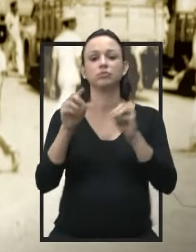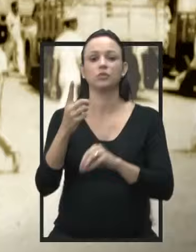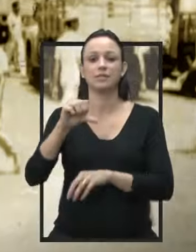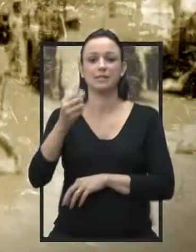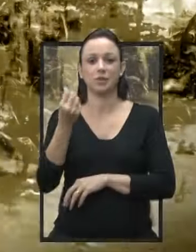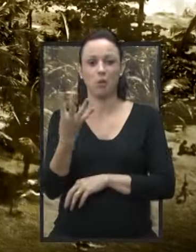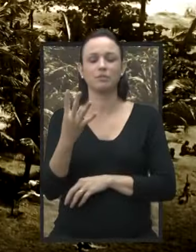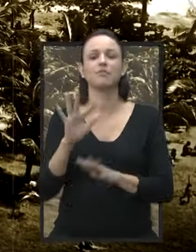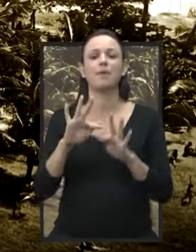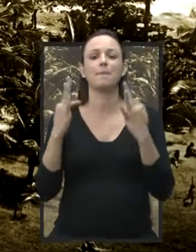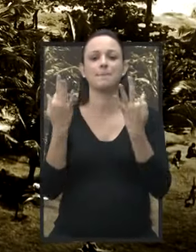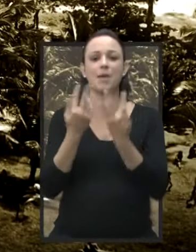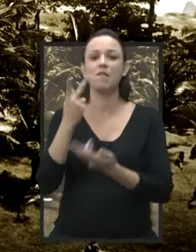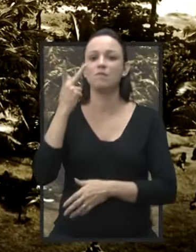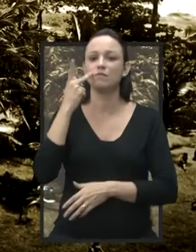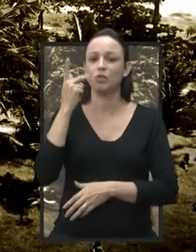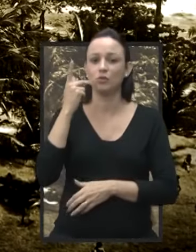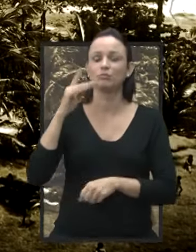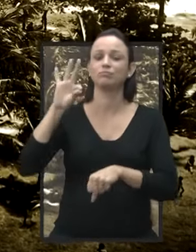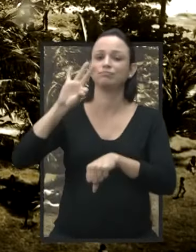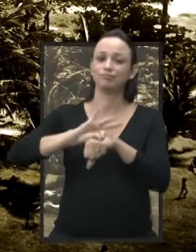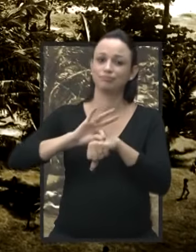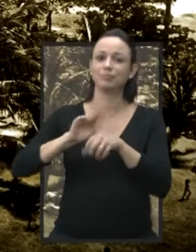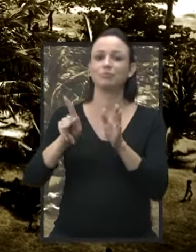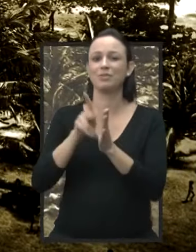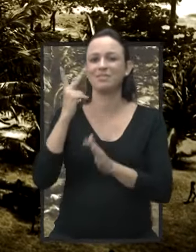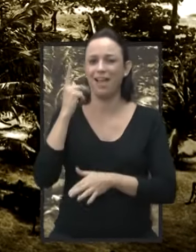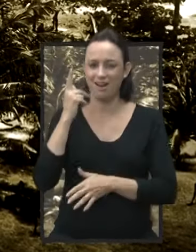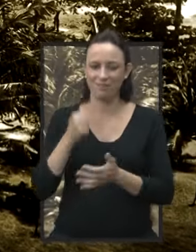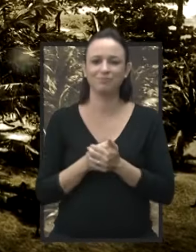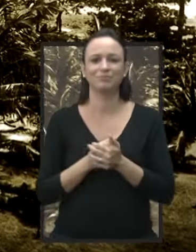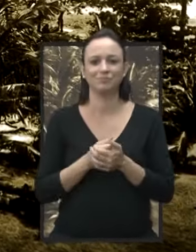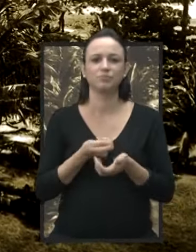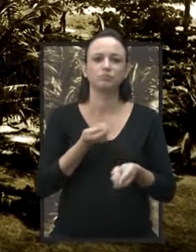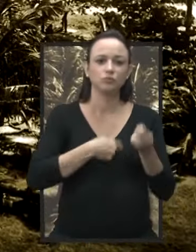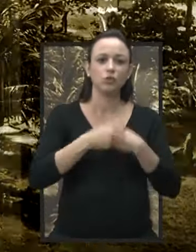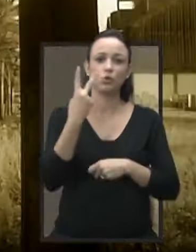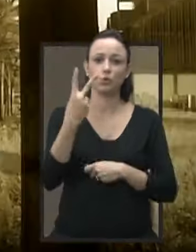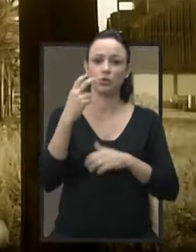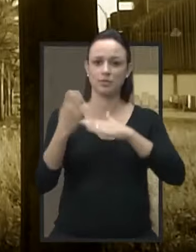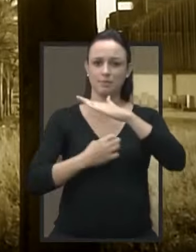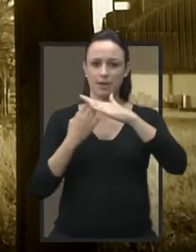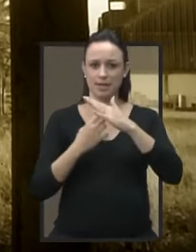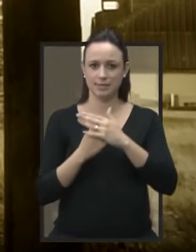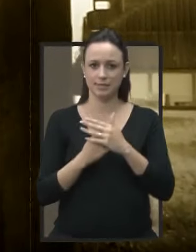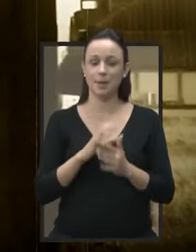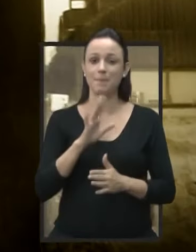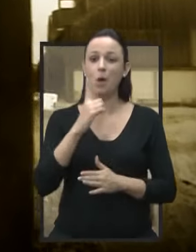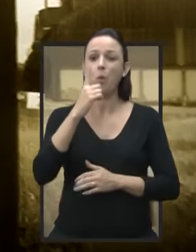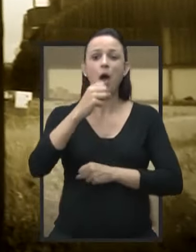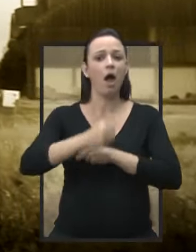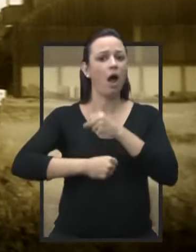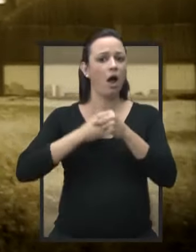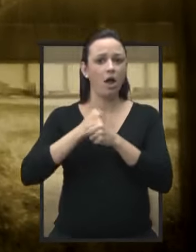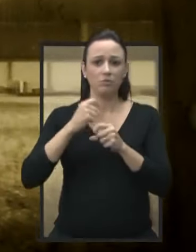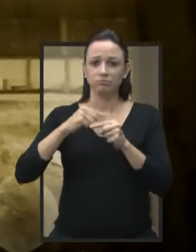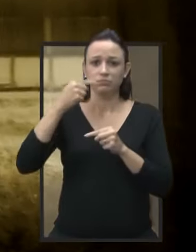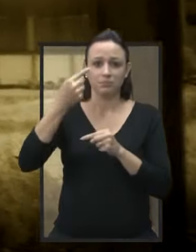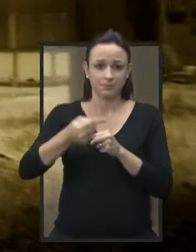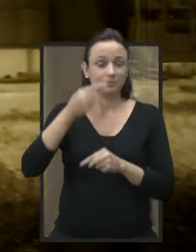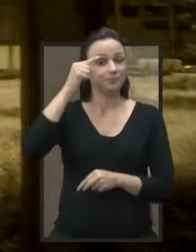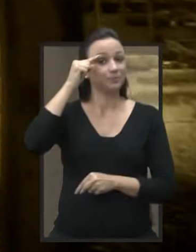1964 com a família para Fortaleza, capital cearense, para administrar 2 empresas. Mas já no ano